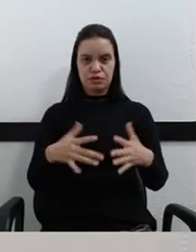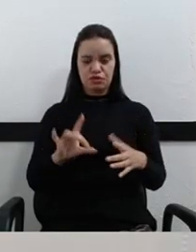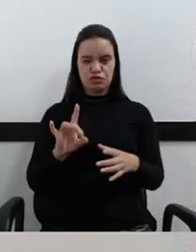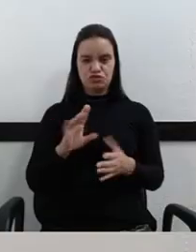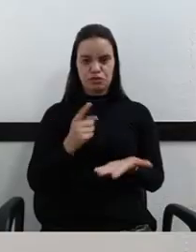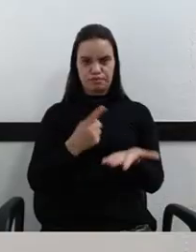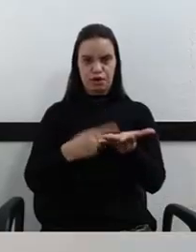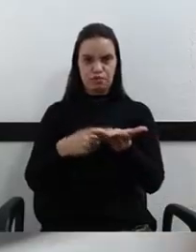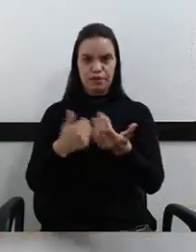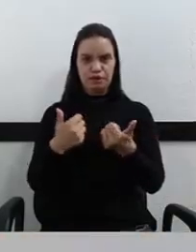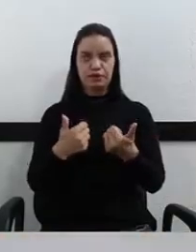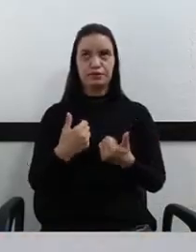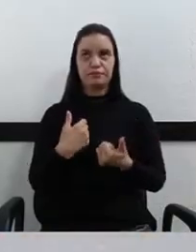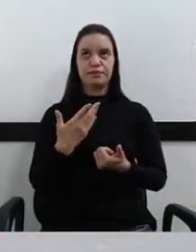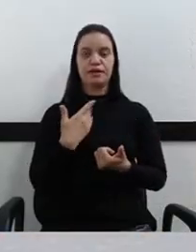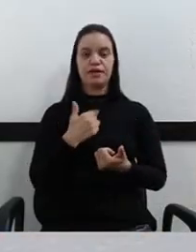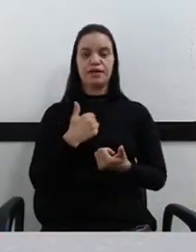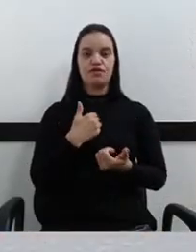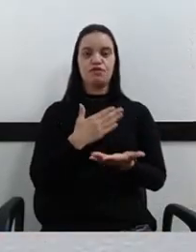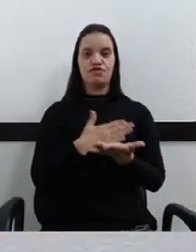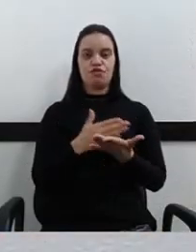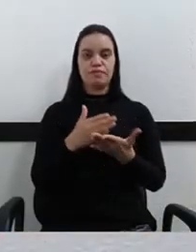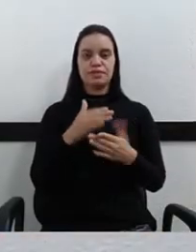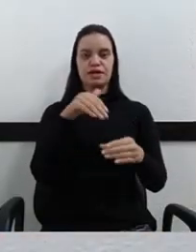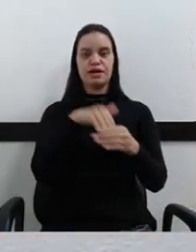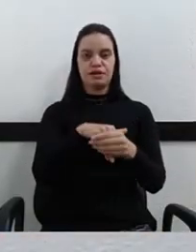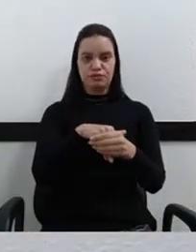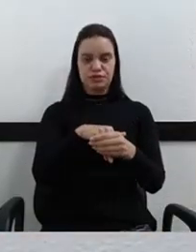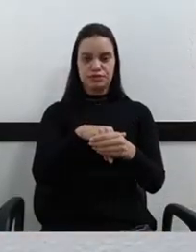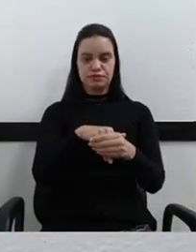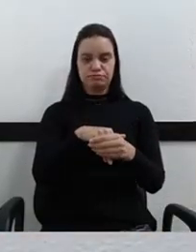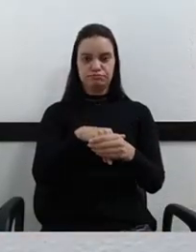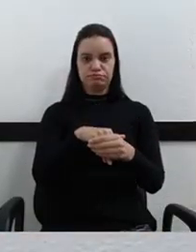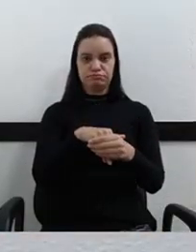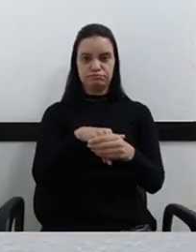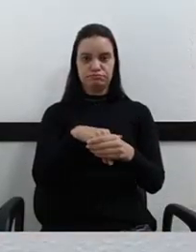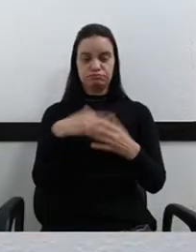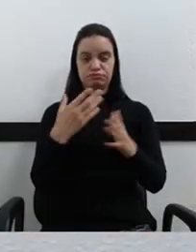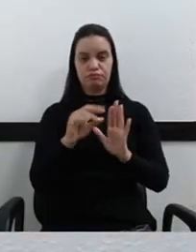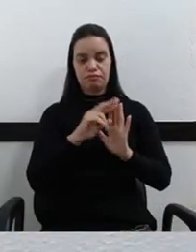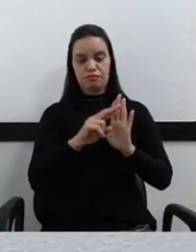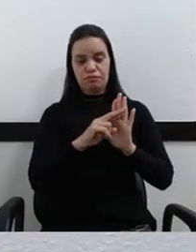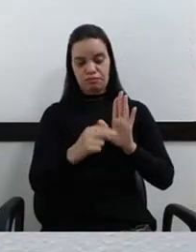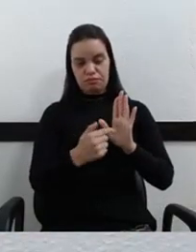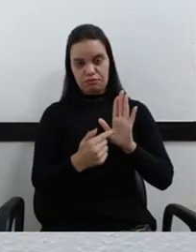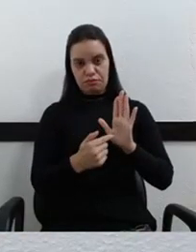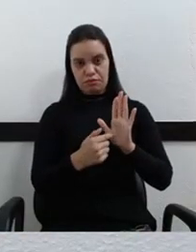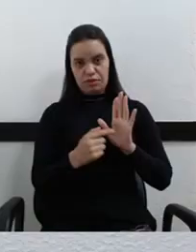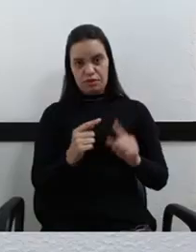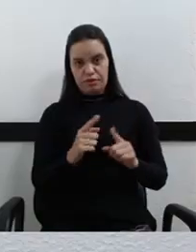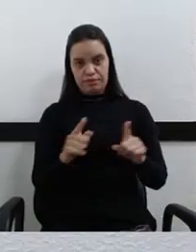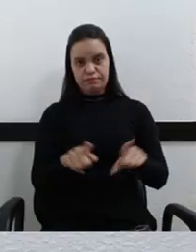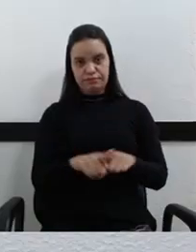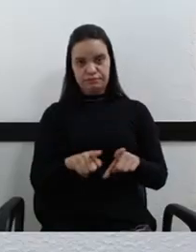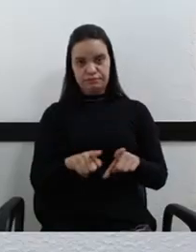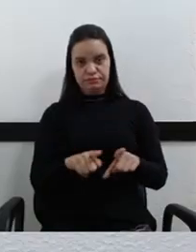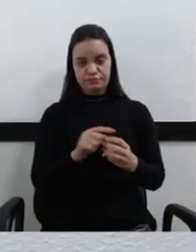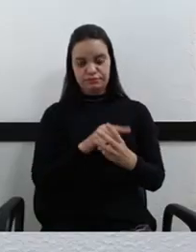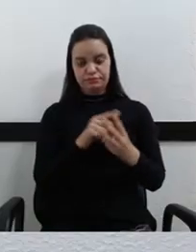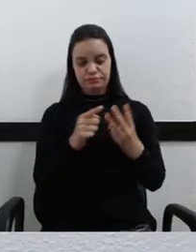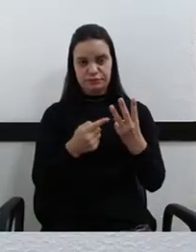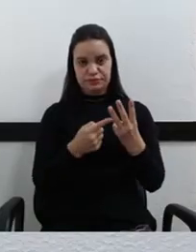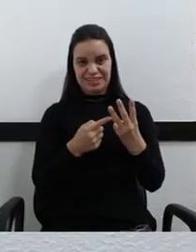acordo. Eu vou fazer, então vai ficar essa redação, conselheiro Rafael Camarão, só que terão que ser